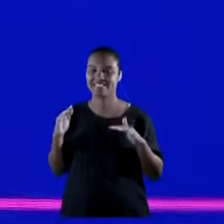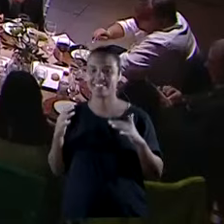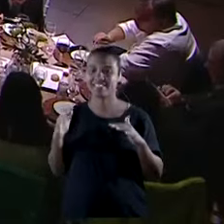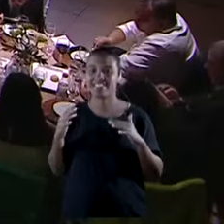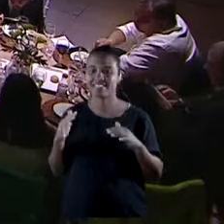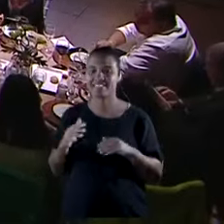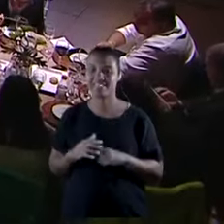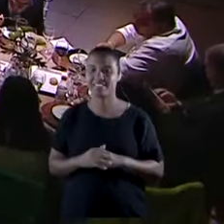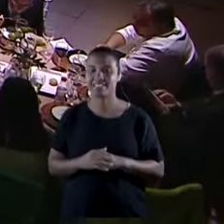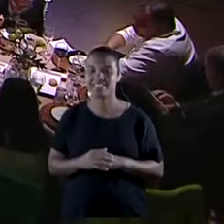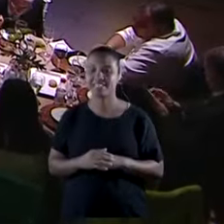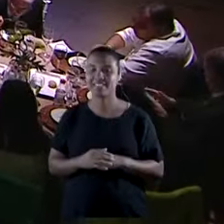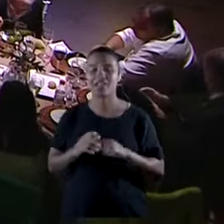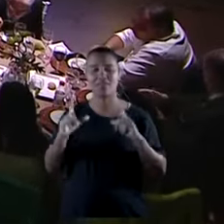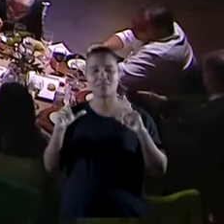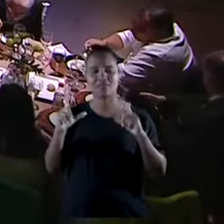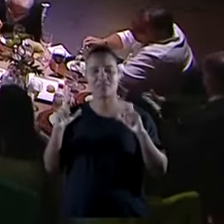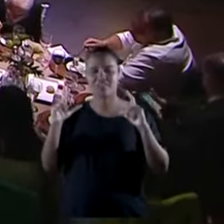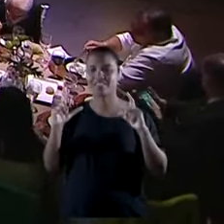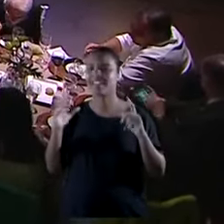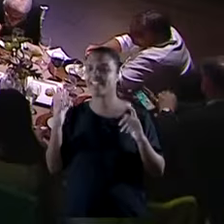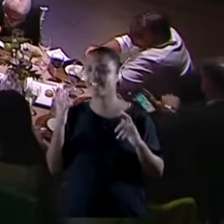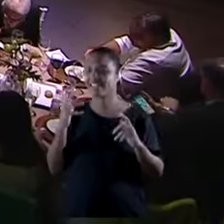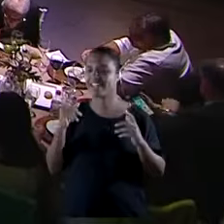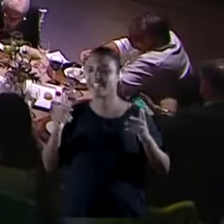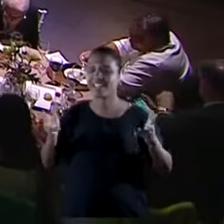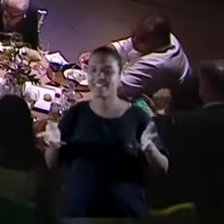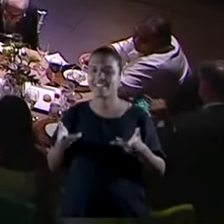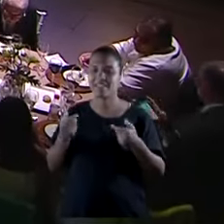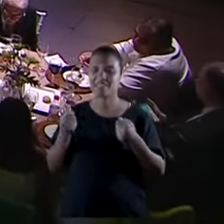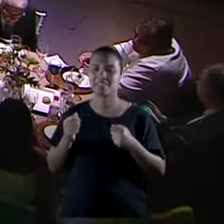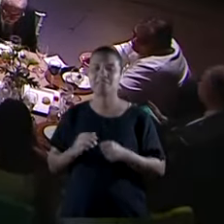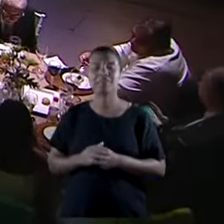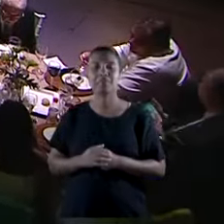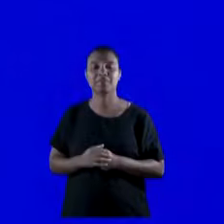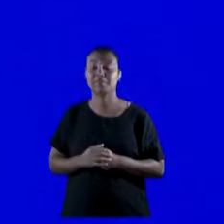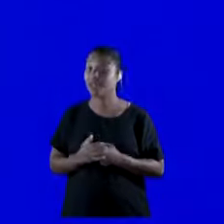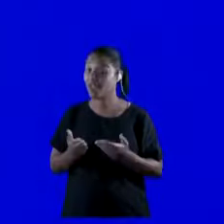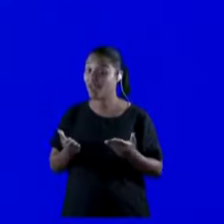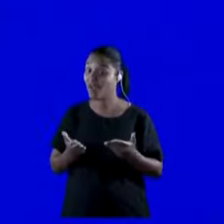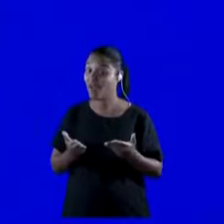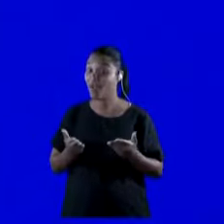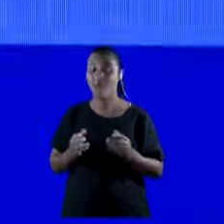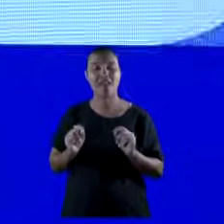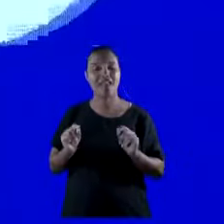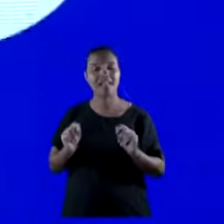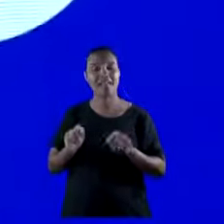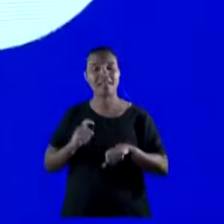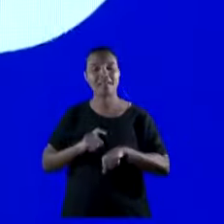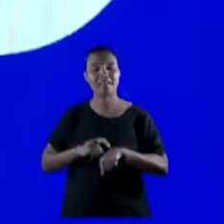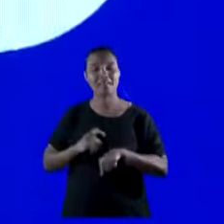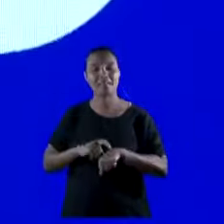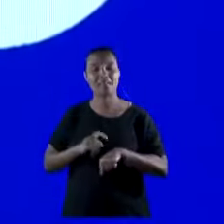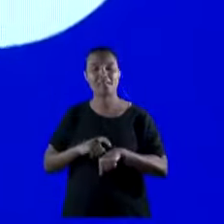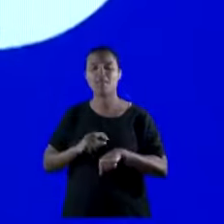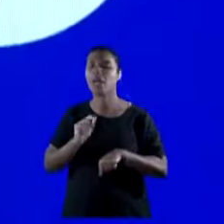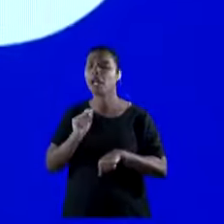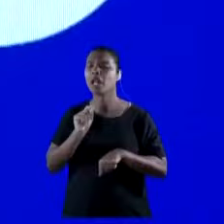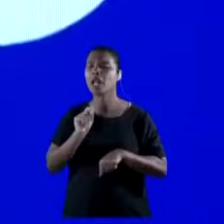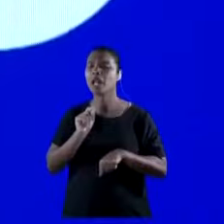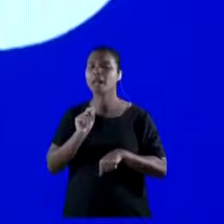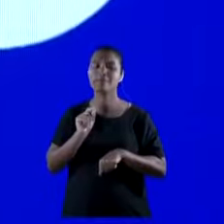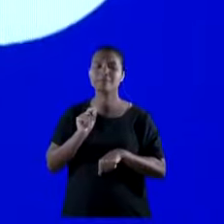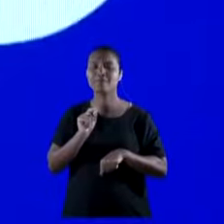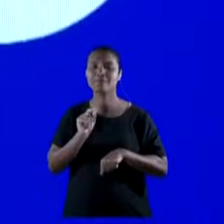Opa. Ai, que foto maravilhosa. Bom, agora chegou a hora. Agora a gente vai descobrir quem,